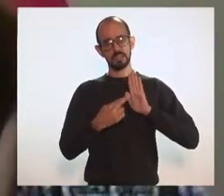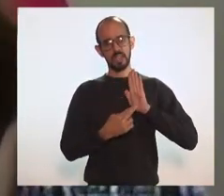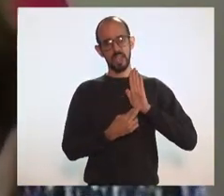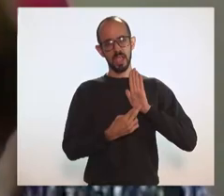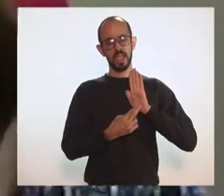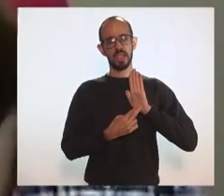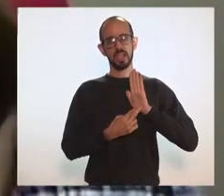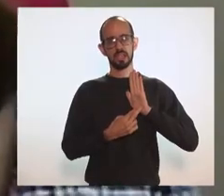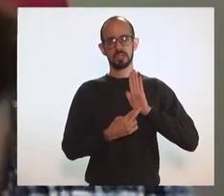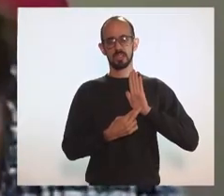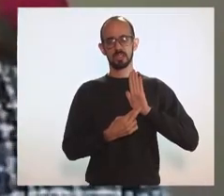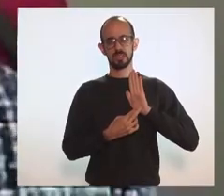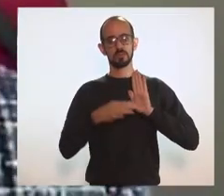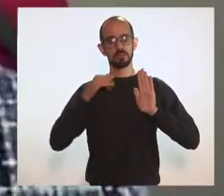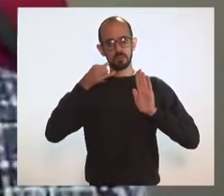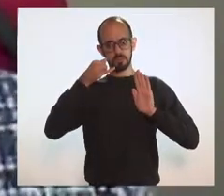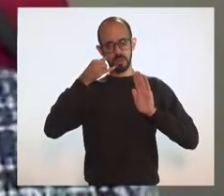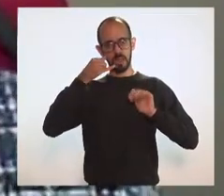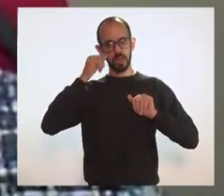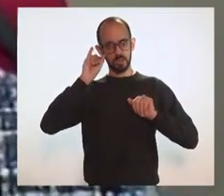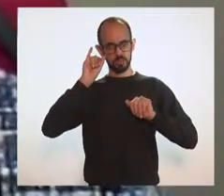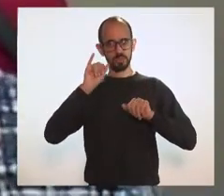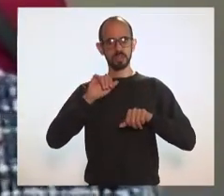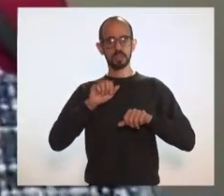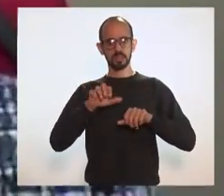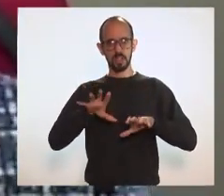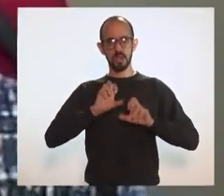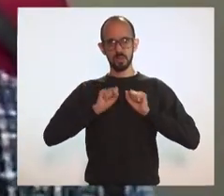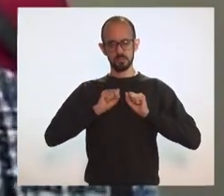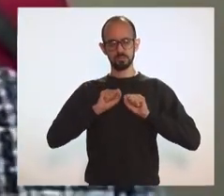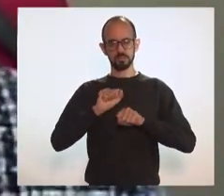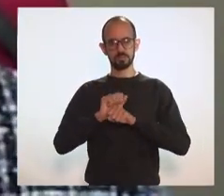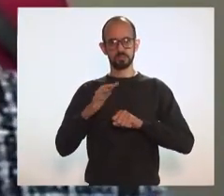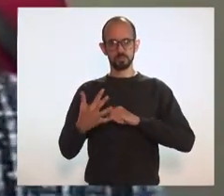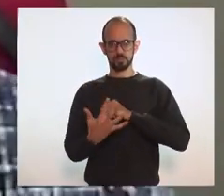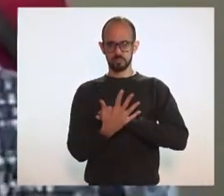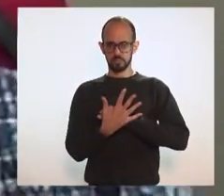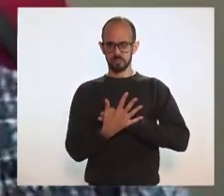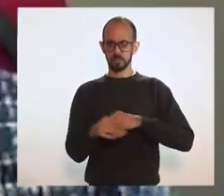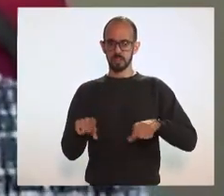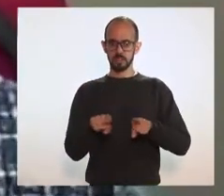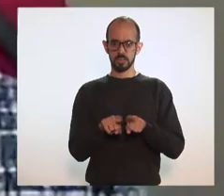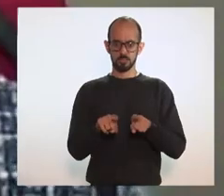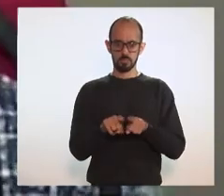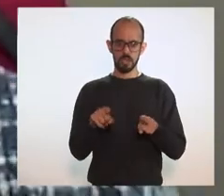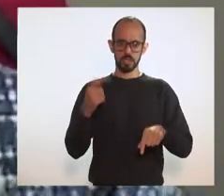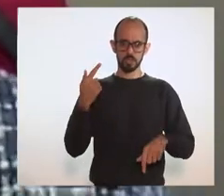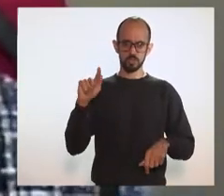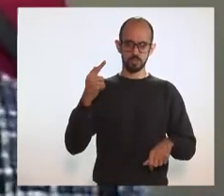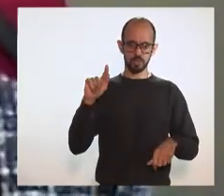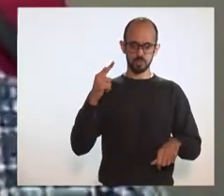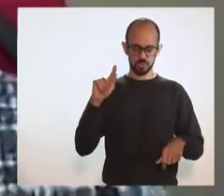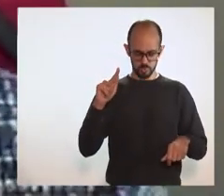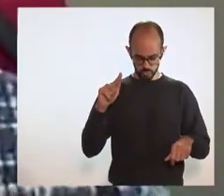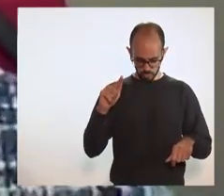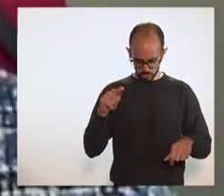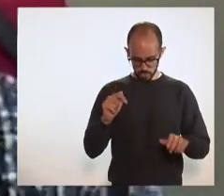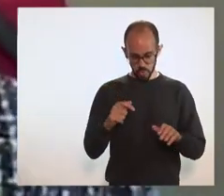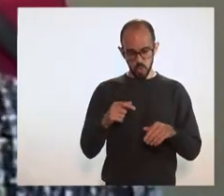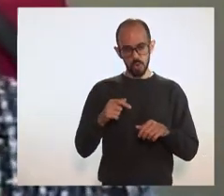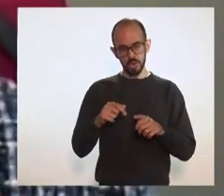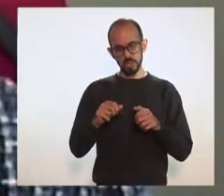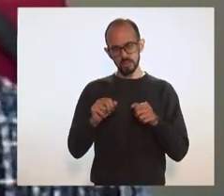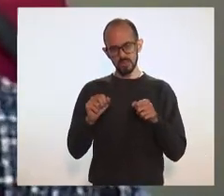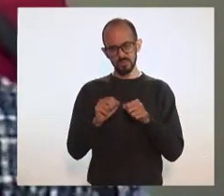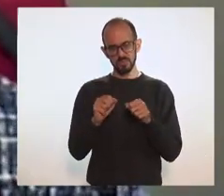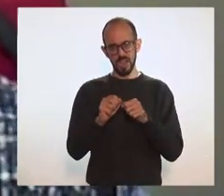as medidas sanitárias para o enfrentamento da Covid-19, e, do outro lado, eu espero que os gestores exerçam, né,